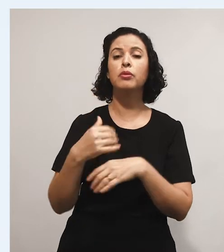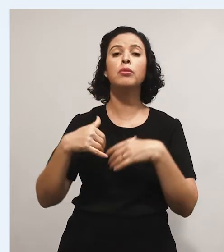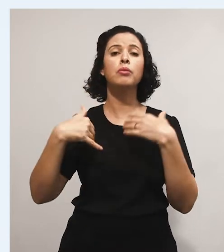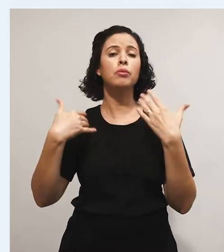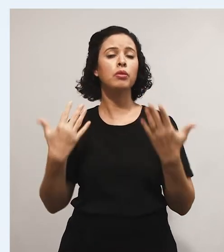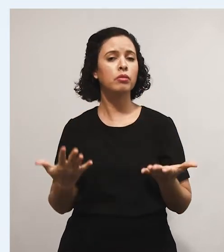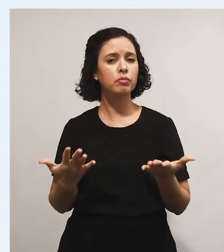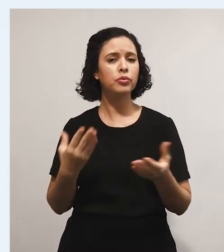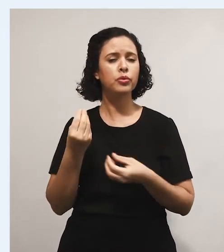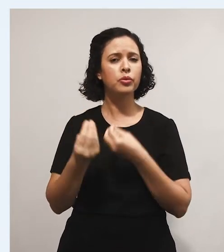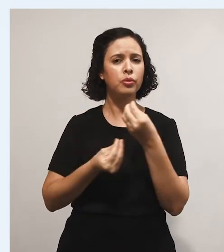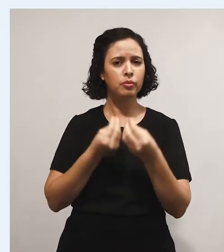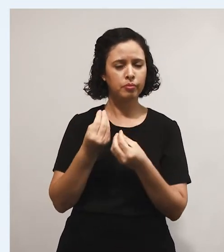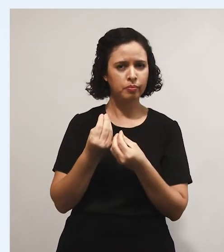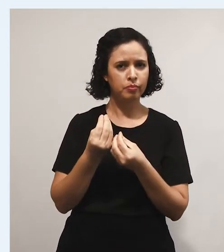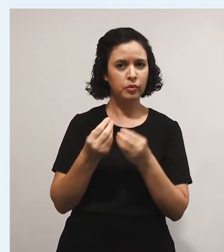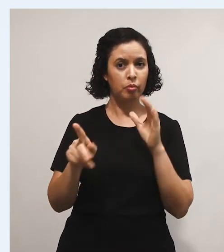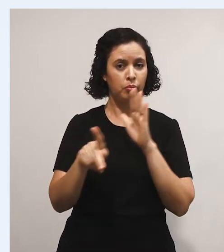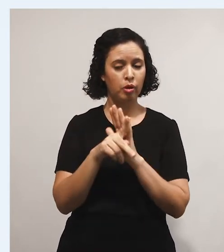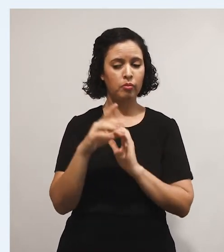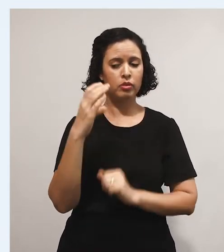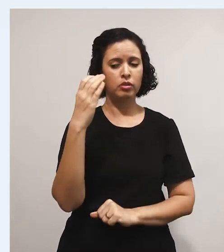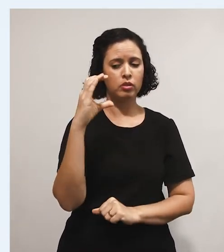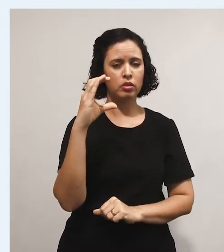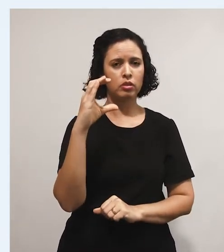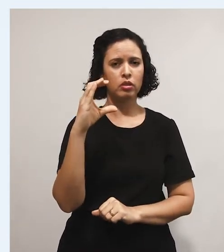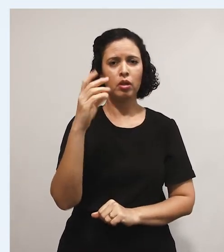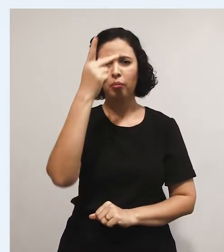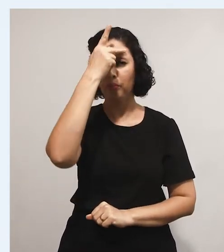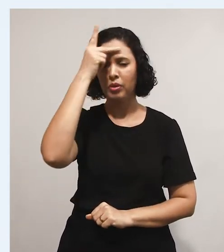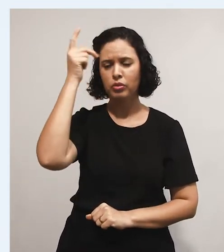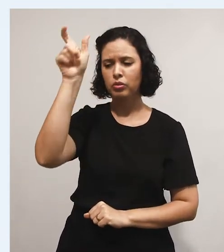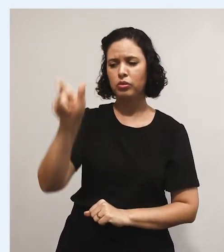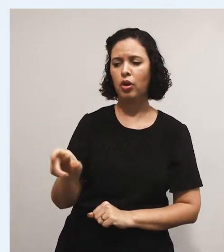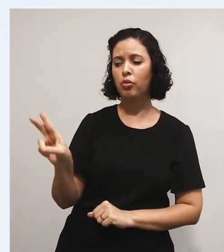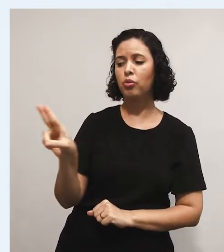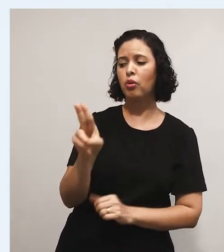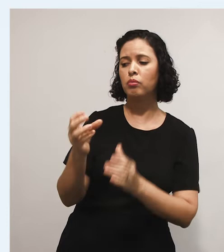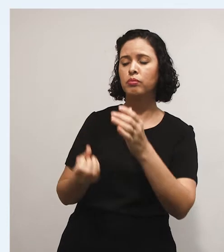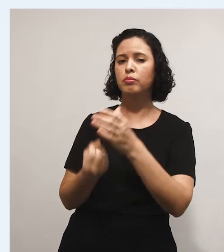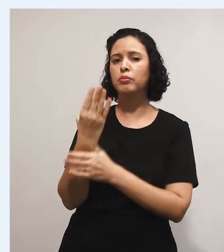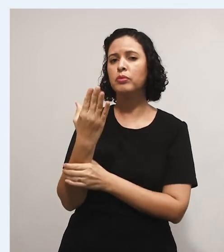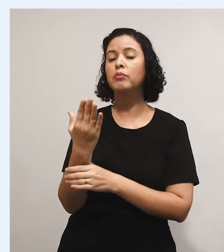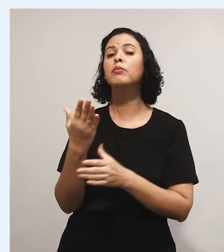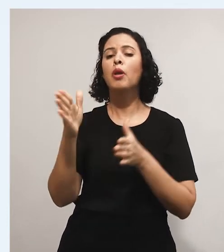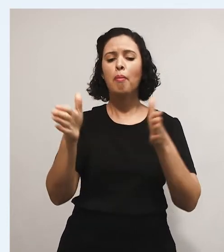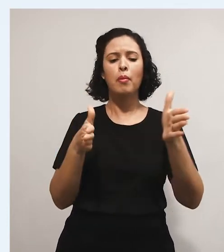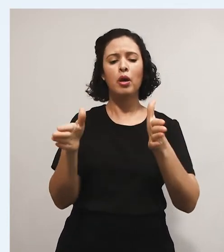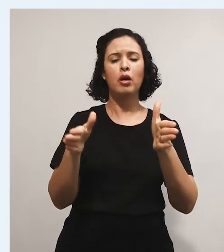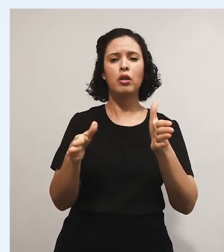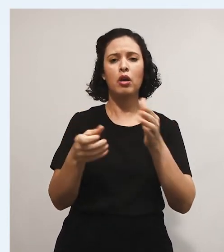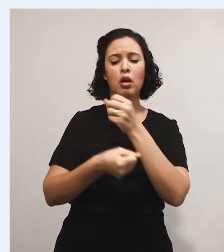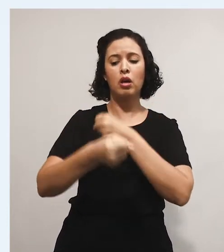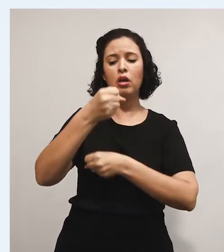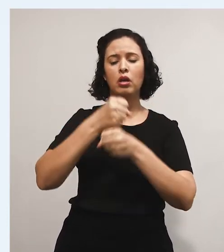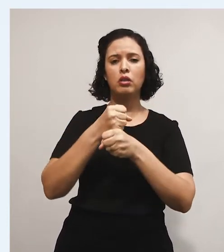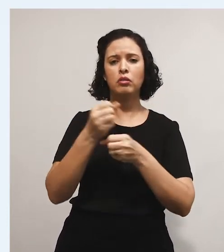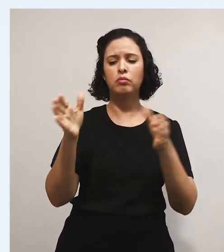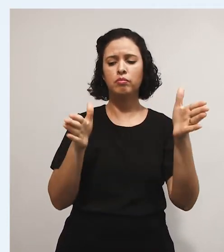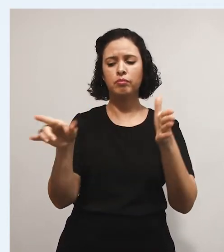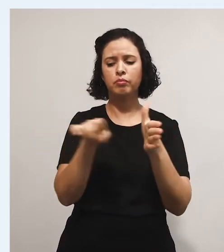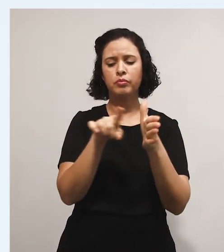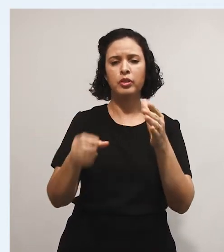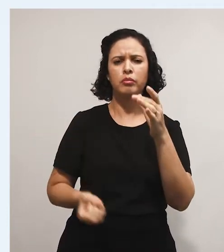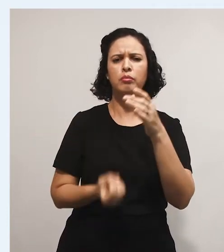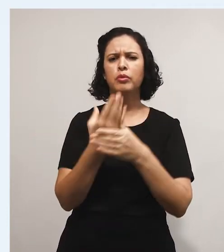temos nome de quem criou, nós temos época, né, o seu surgimento, como surgiu, porque foi criada dessa